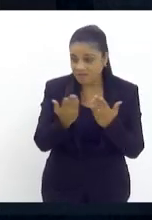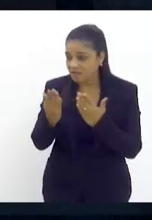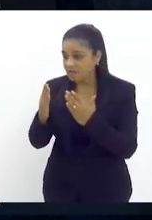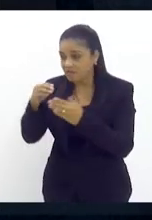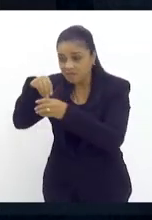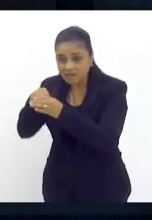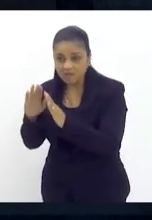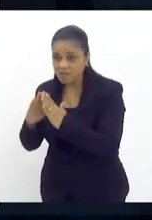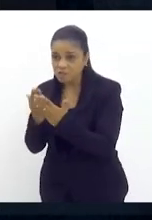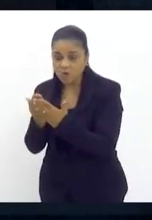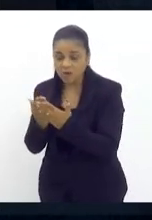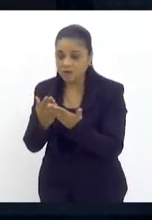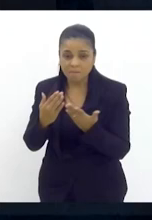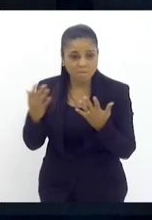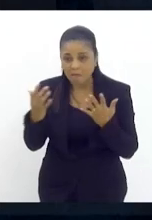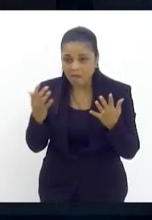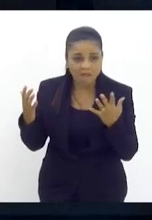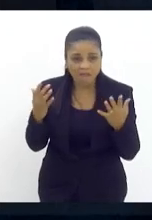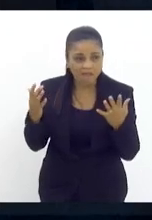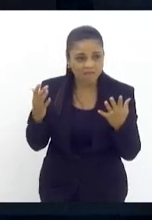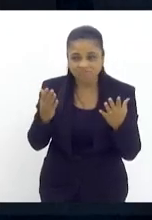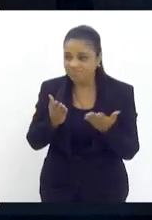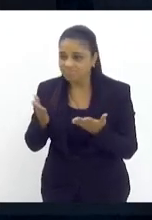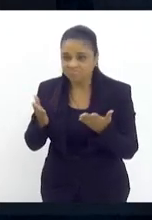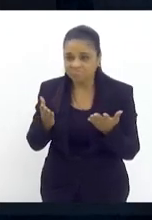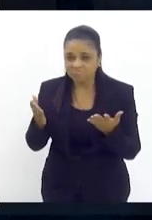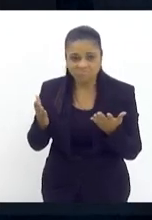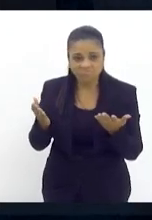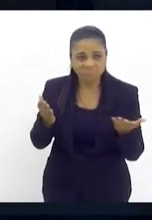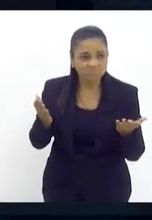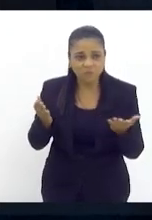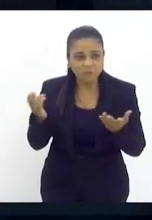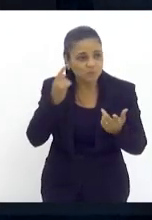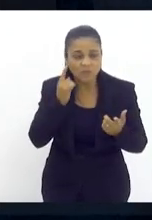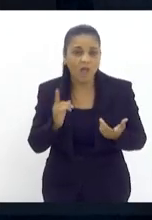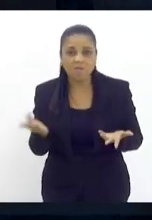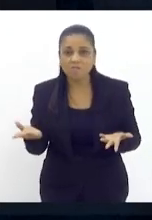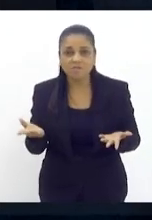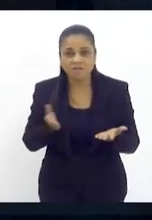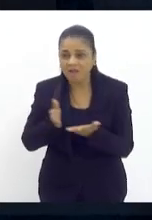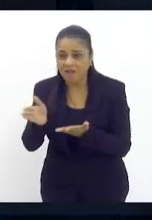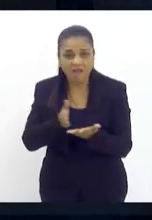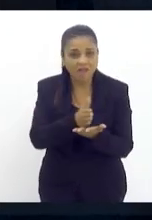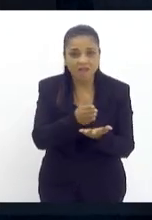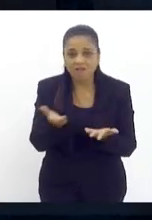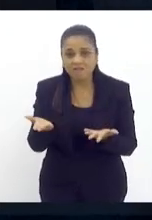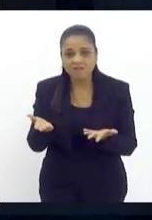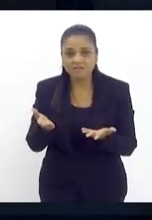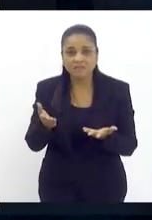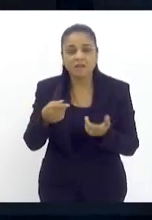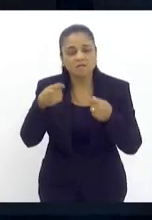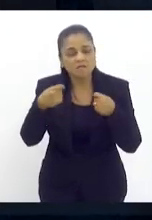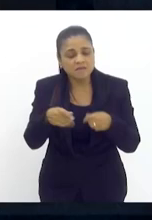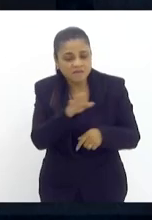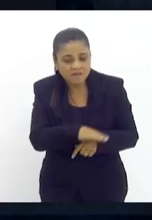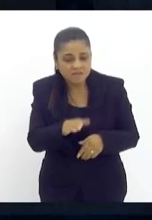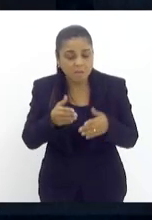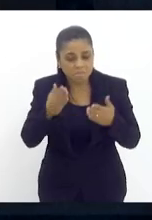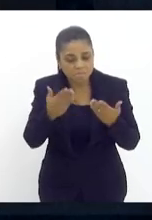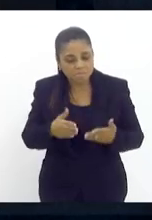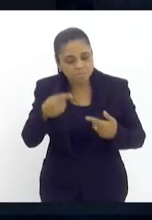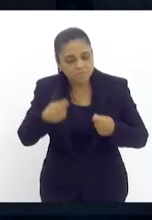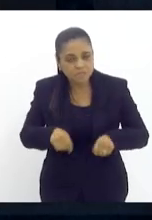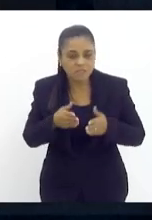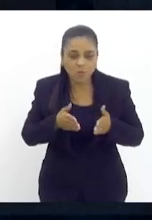desorientada. Ela não sabe para onde ela vai. A criança, ela precisa de um caminho